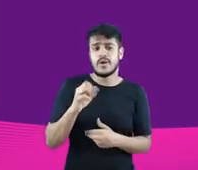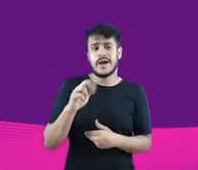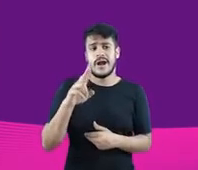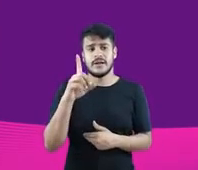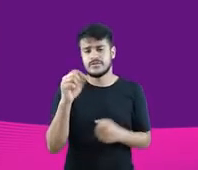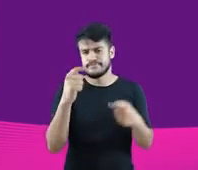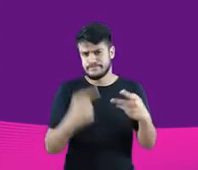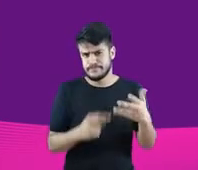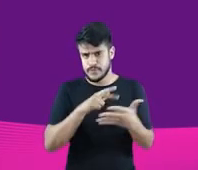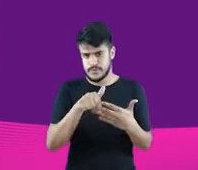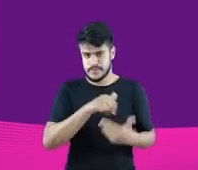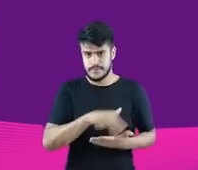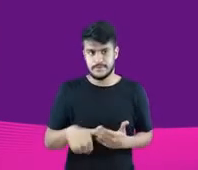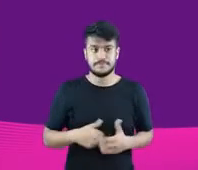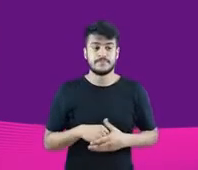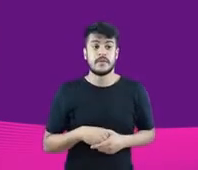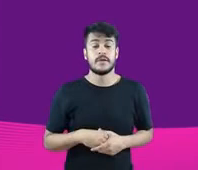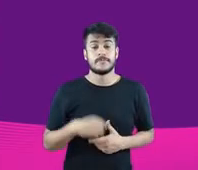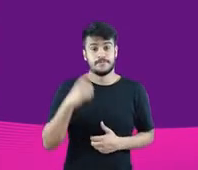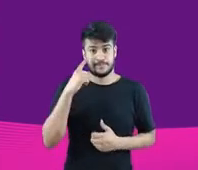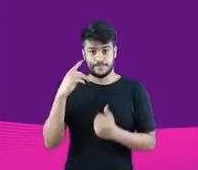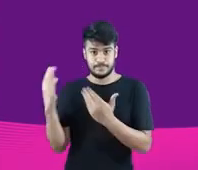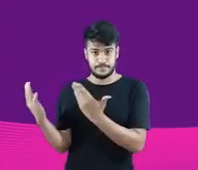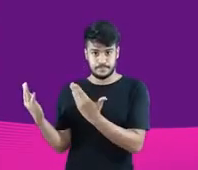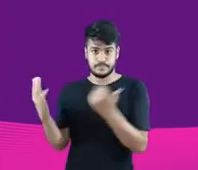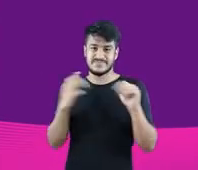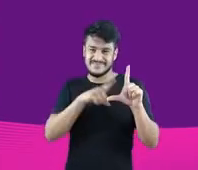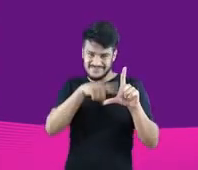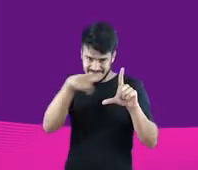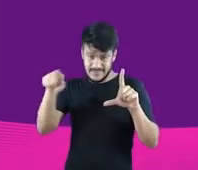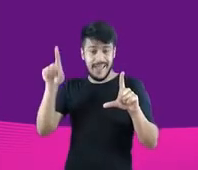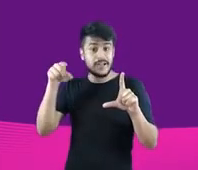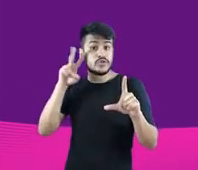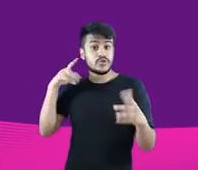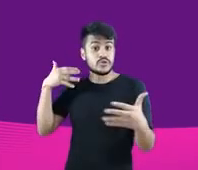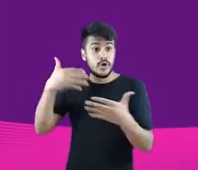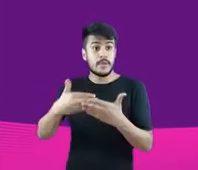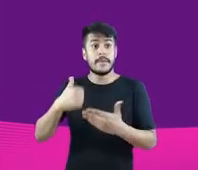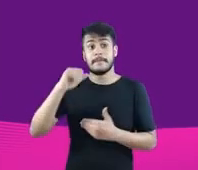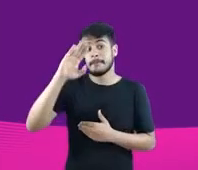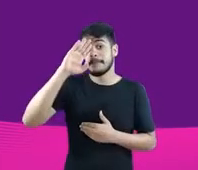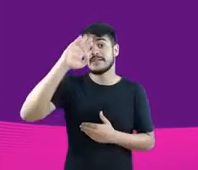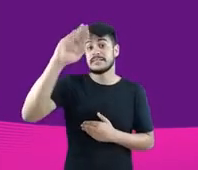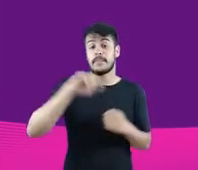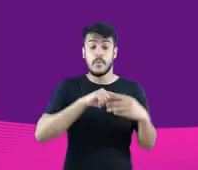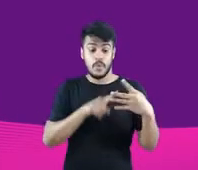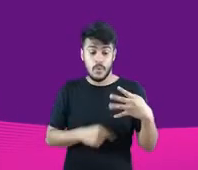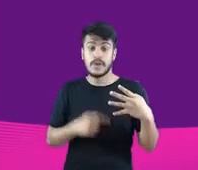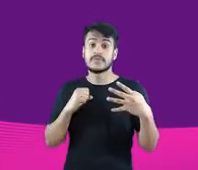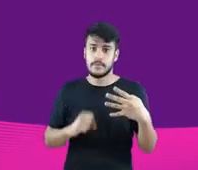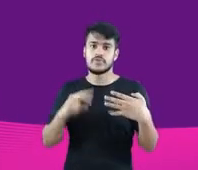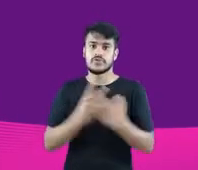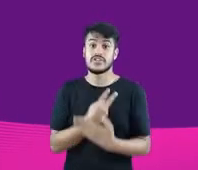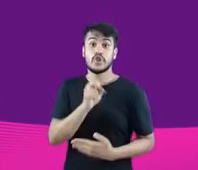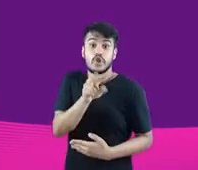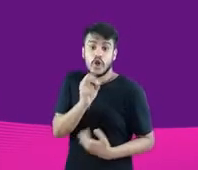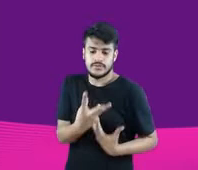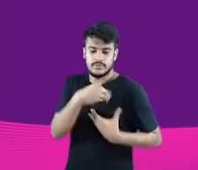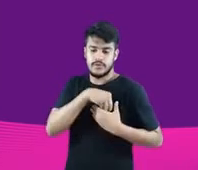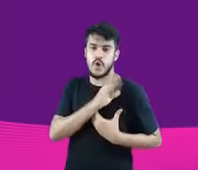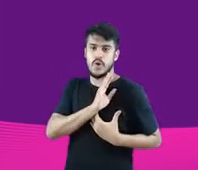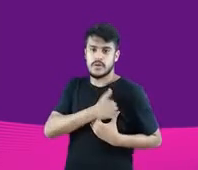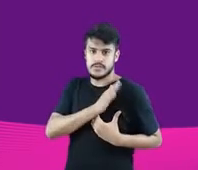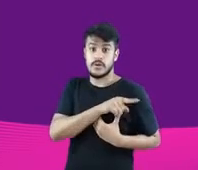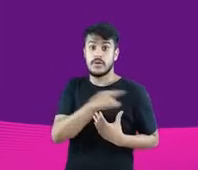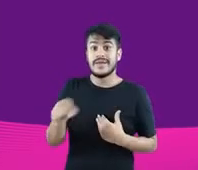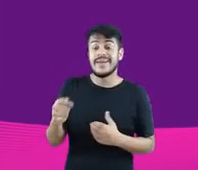Essa é uma série histórica para mostrar as 4 principais manifestações de toxicidade cardíaca nesses pacientes que